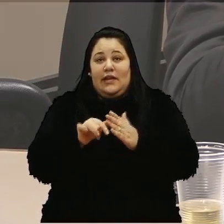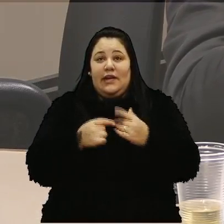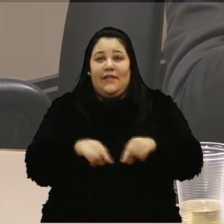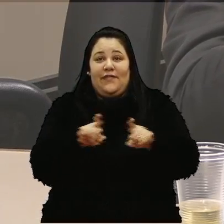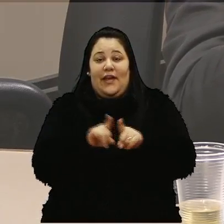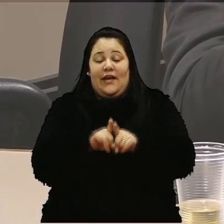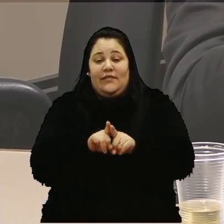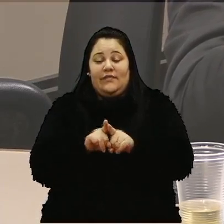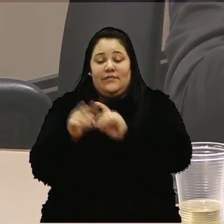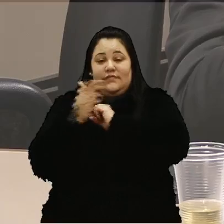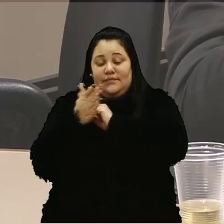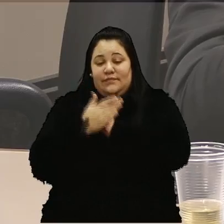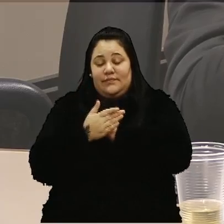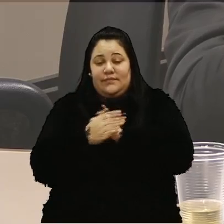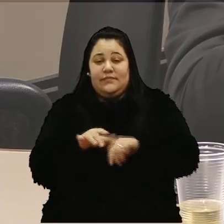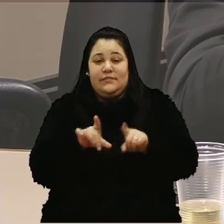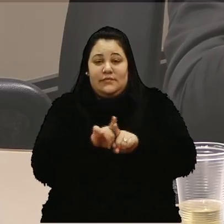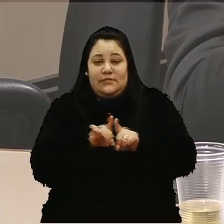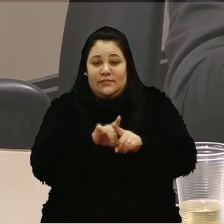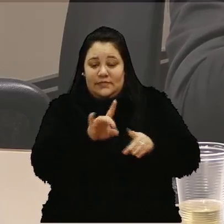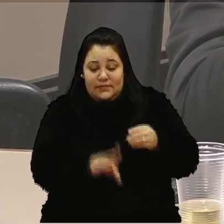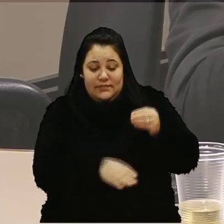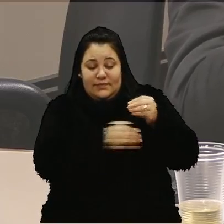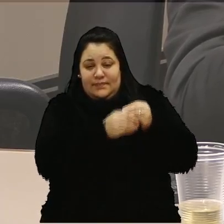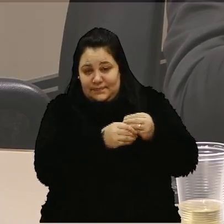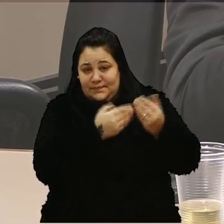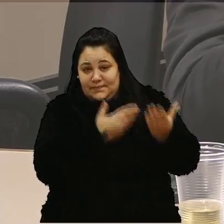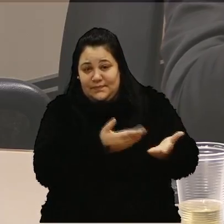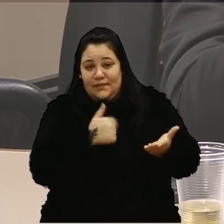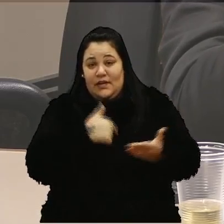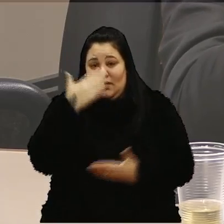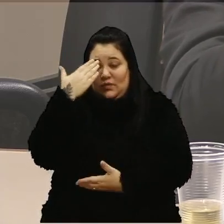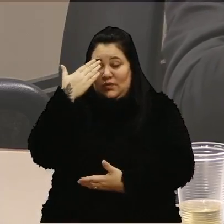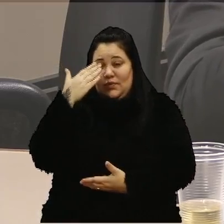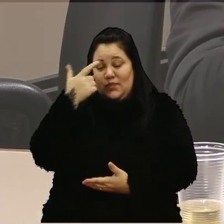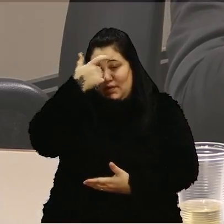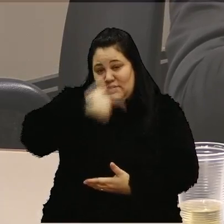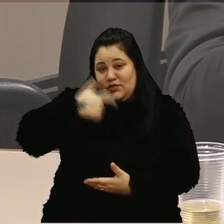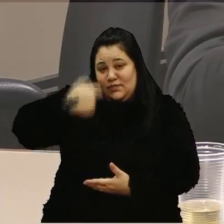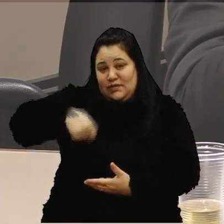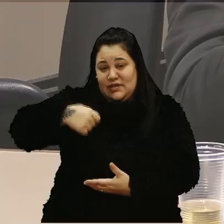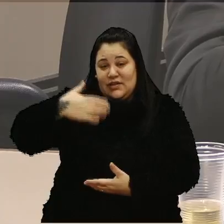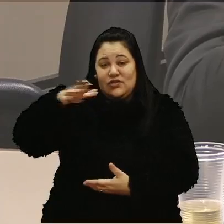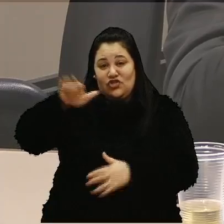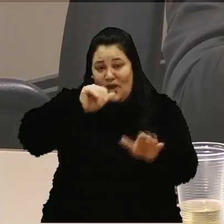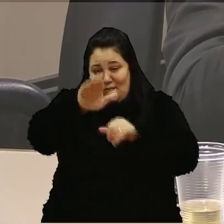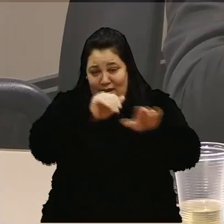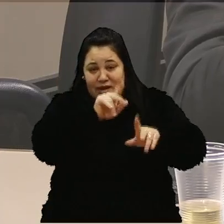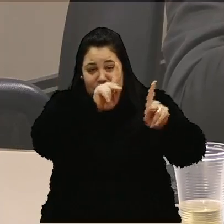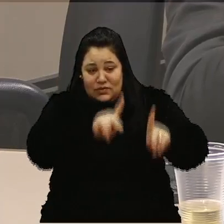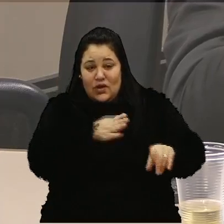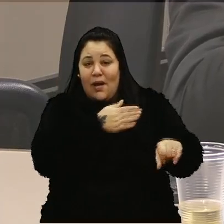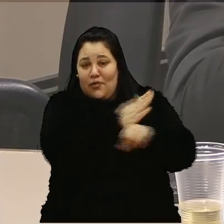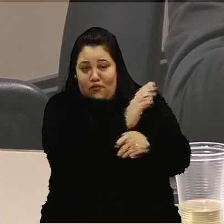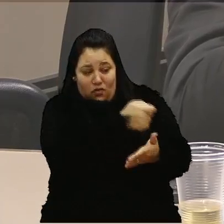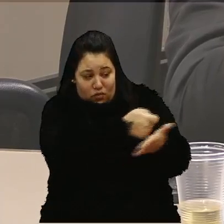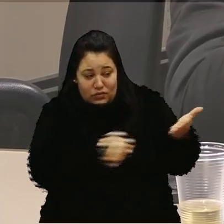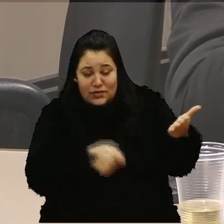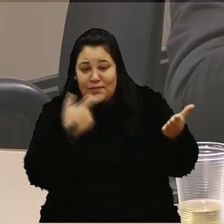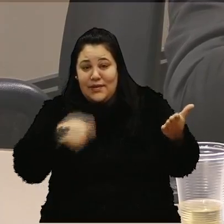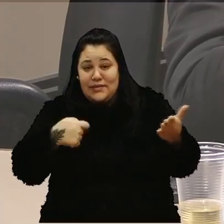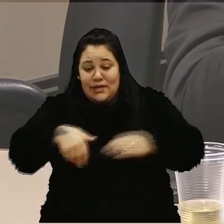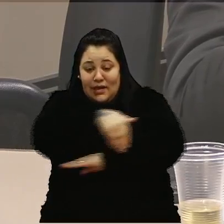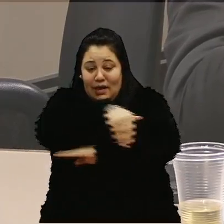auxiliaram, eles fazem a parte deles, né? Eu acho que tem que chamar os aprovados e colocar o pessoal mais atuante na rua, né, patrulhando, fazendo a